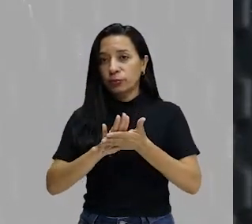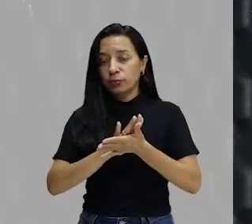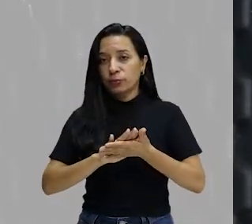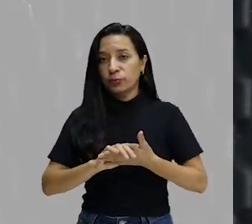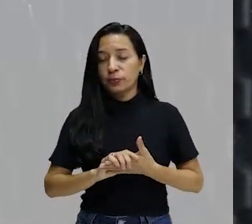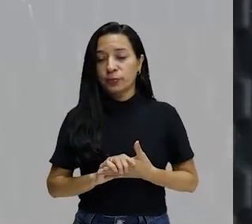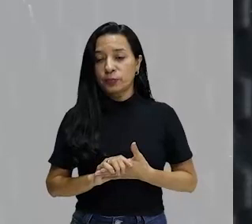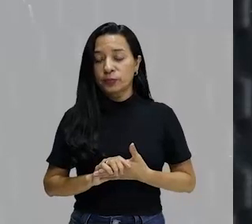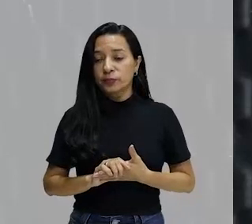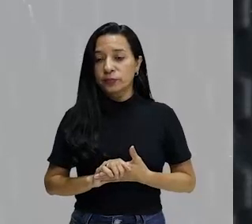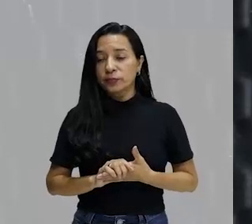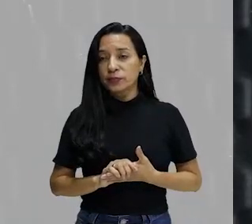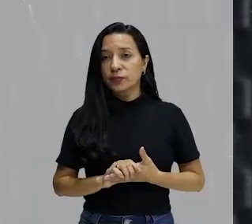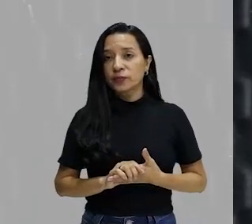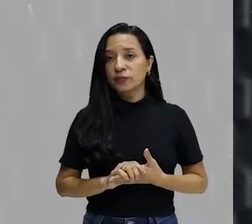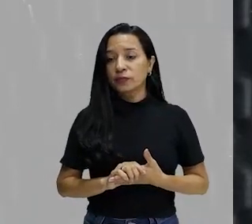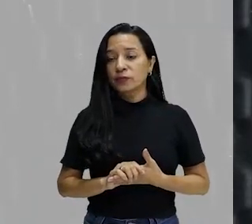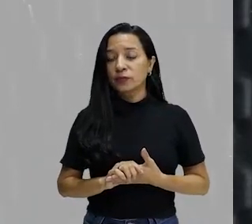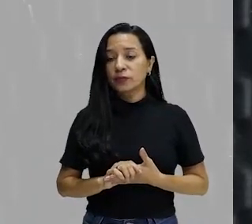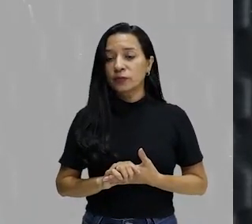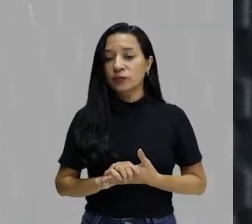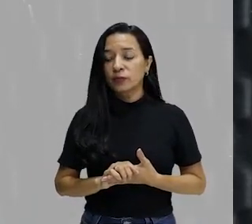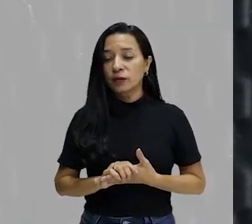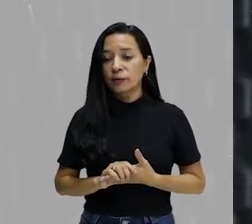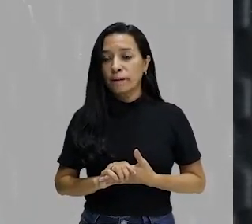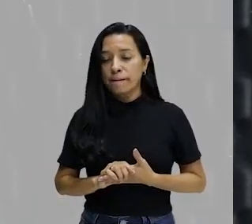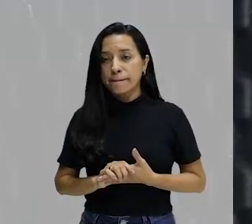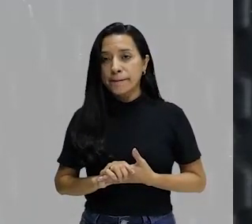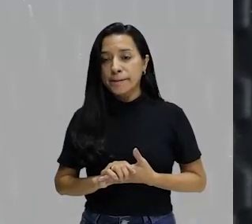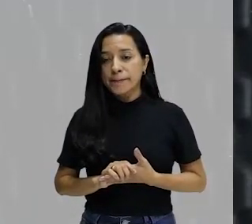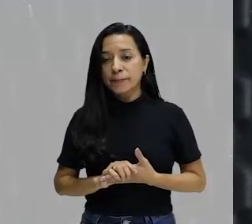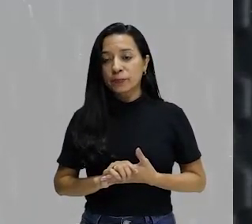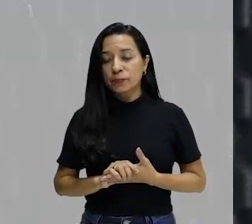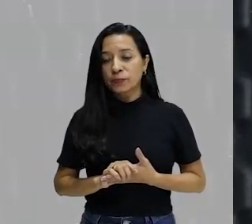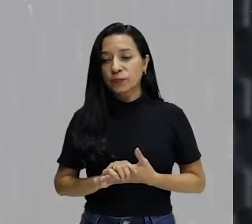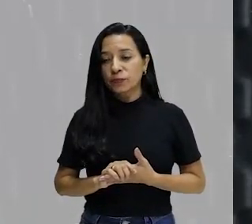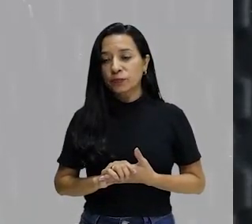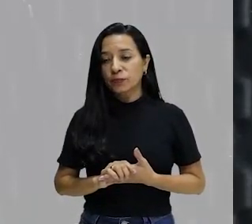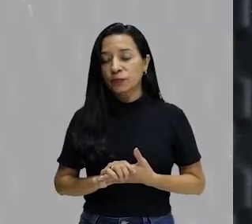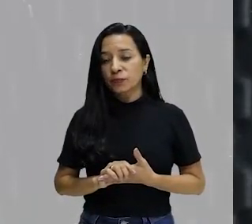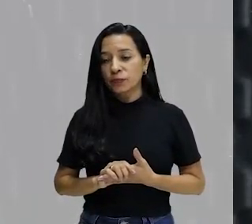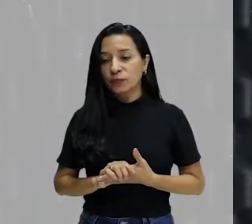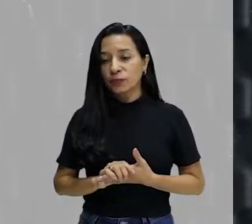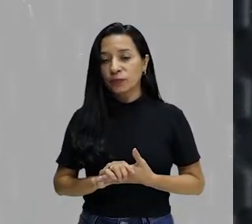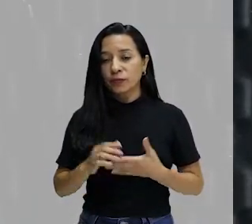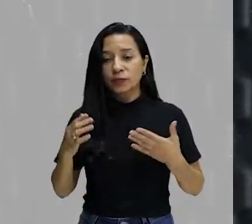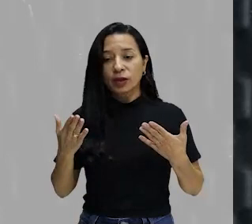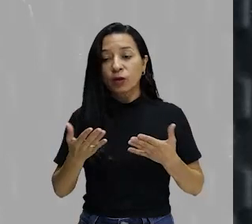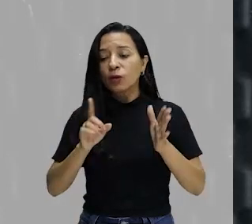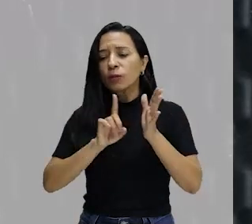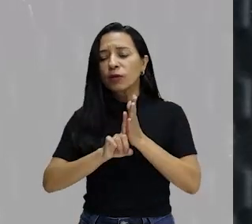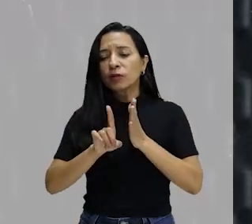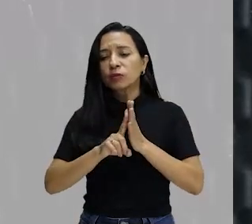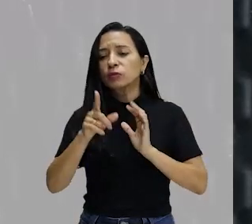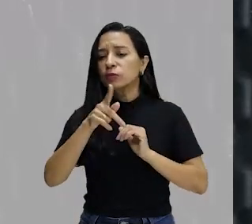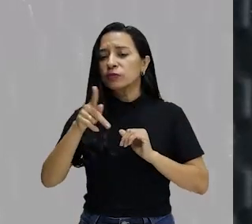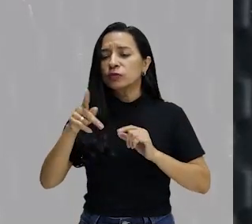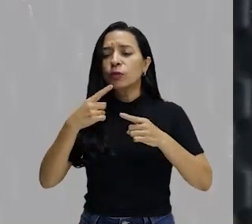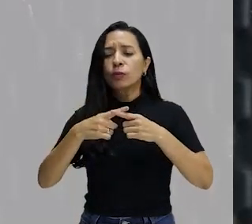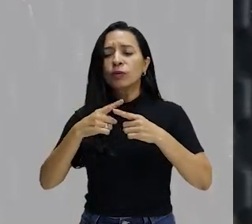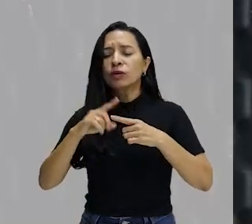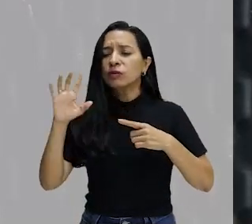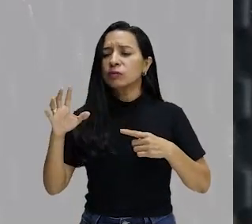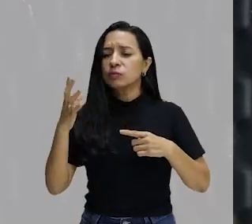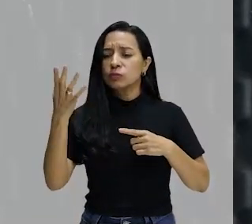azão ou um azinho, não vai alterar. Então, esses são os genótipos possíveis. Aí você me pergunta, por que isso